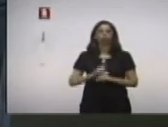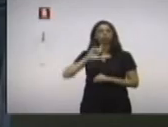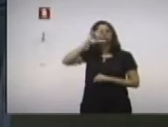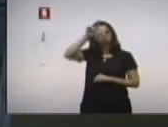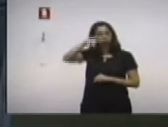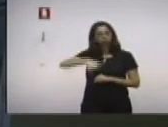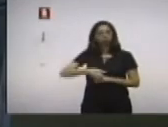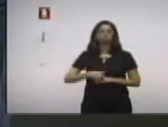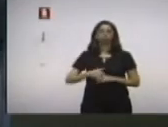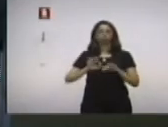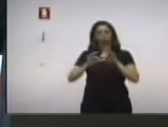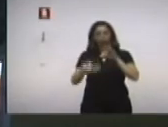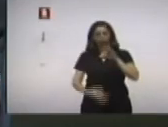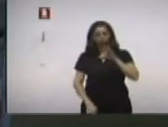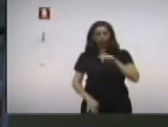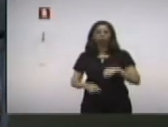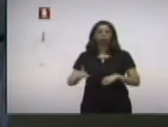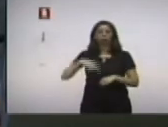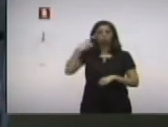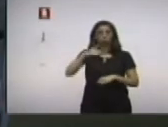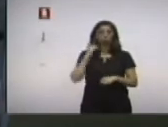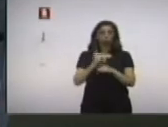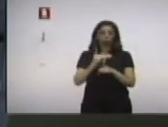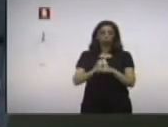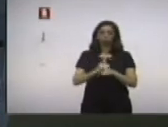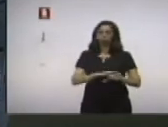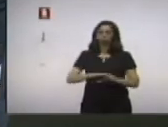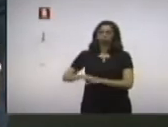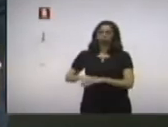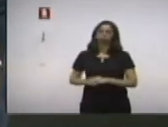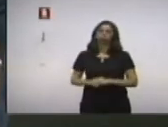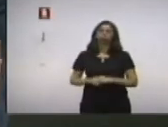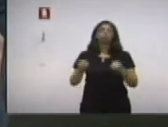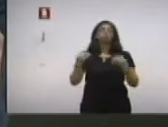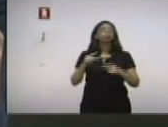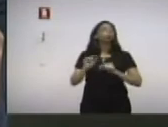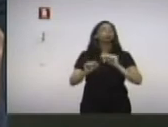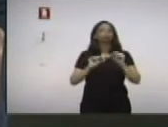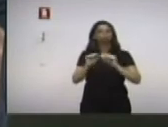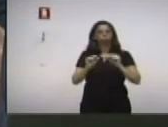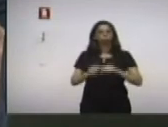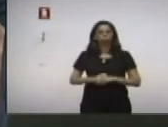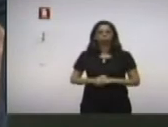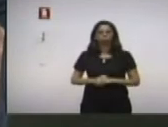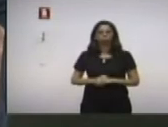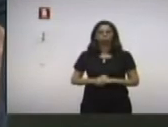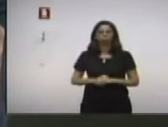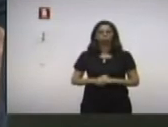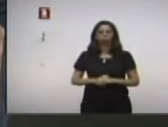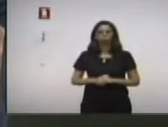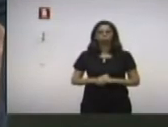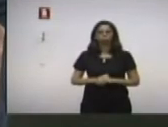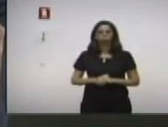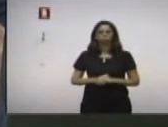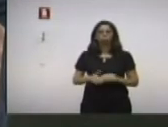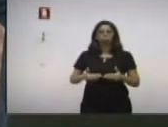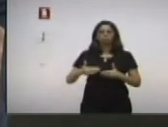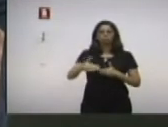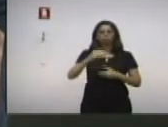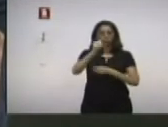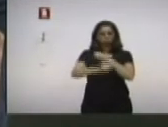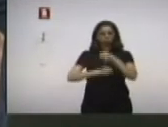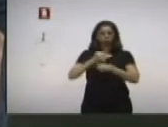eu vou deixar para próxima para a próxima sessão eu só quero deixar bem claro o seguinte tá orçado para o